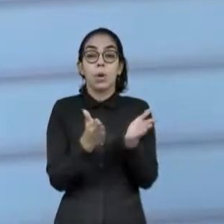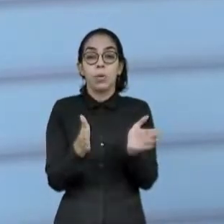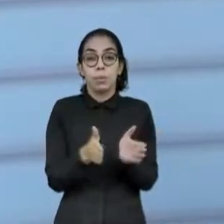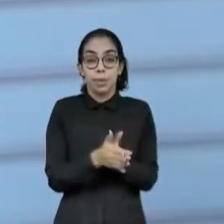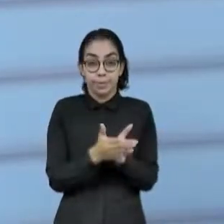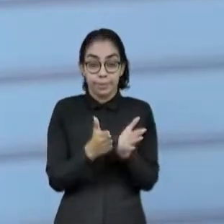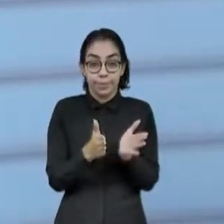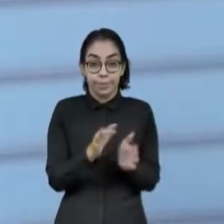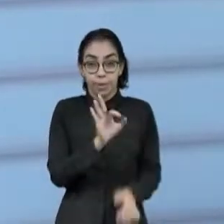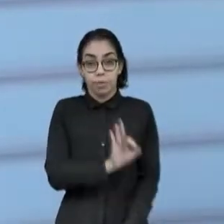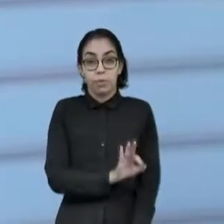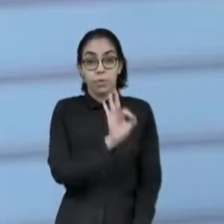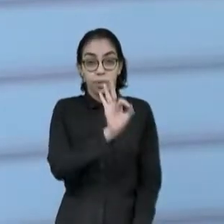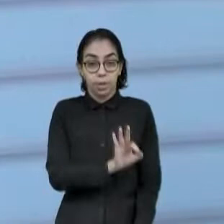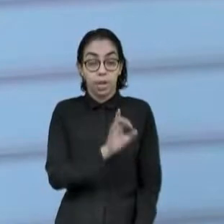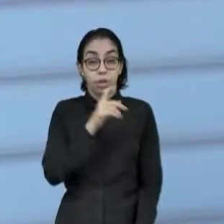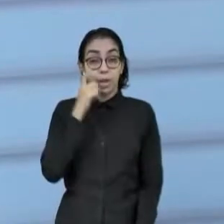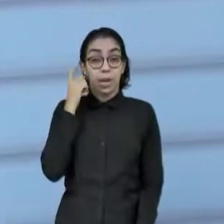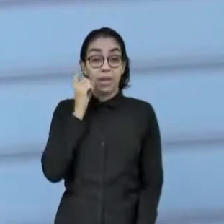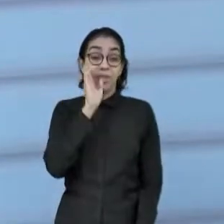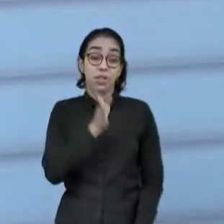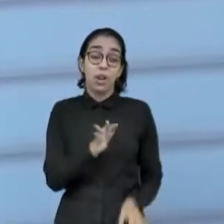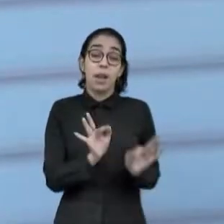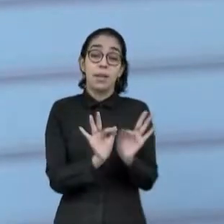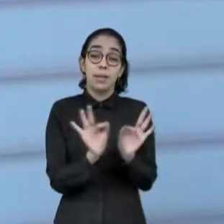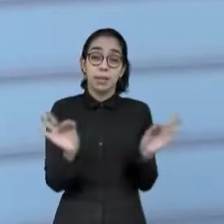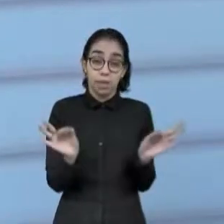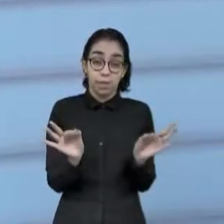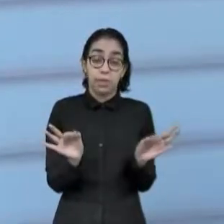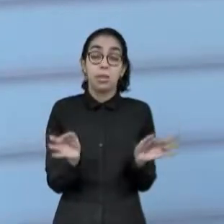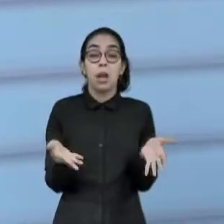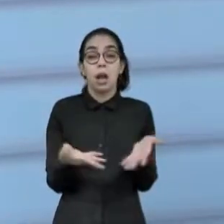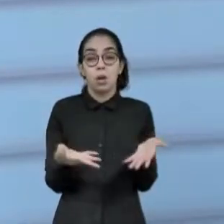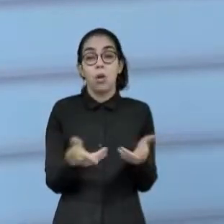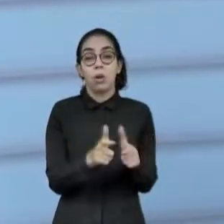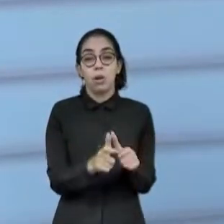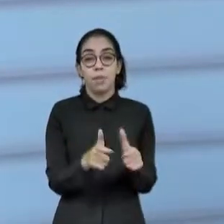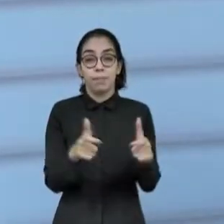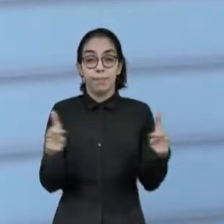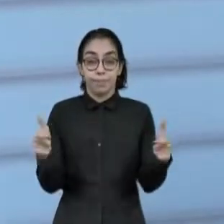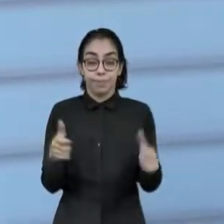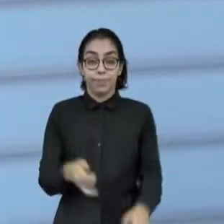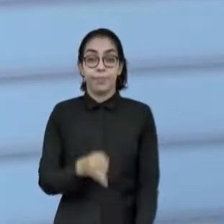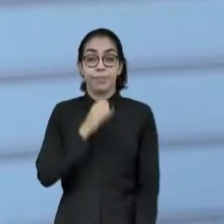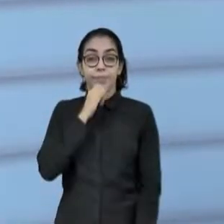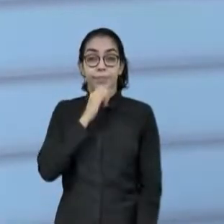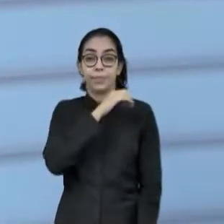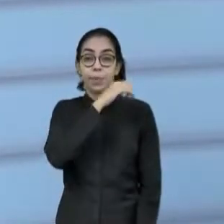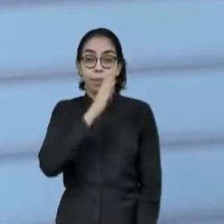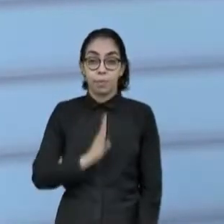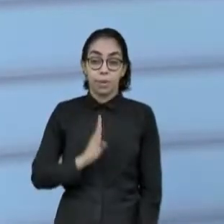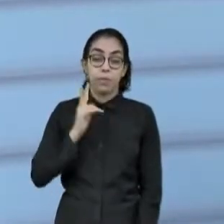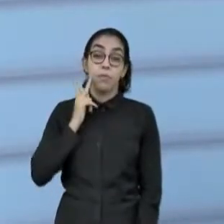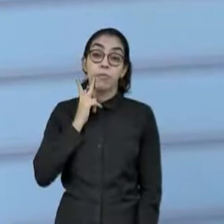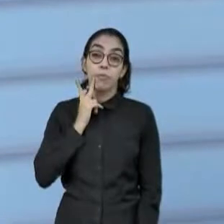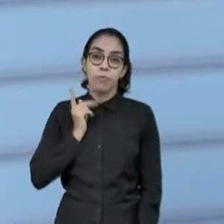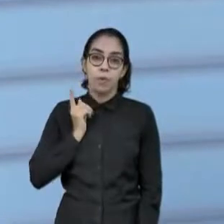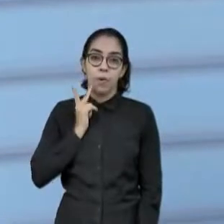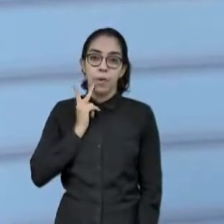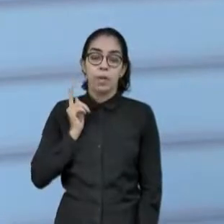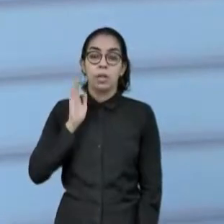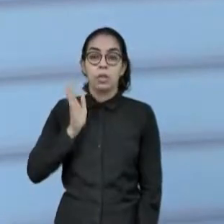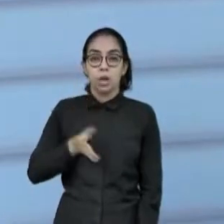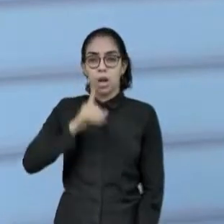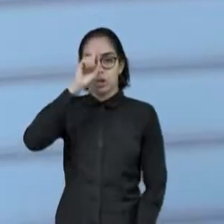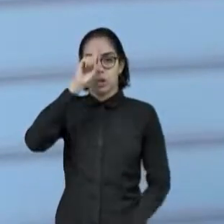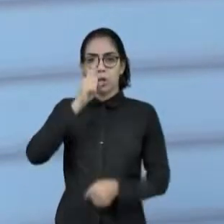nas populações que já eram vulnerabilizadas, isso aumenta. Aqui no Brasil e no Ceará mesmo, a gente, apesar da boa gestão